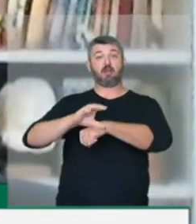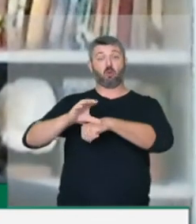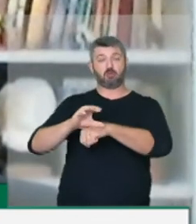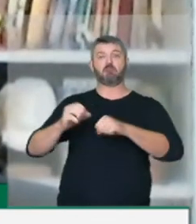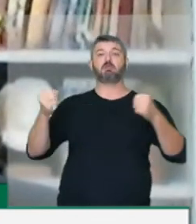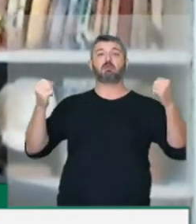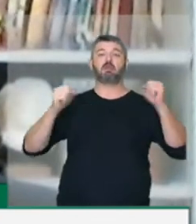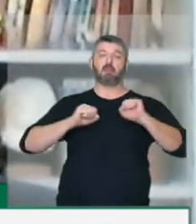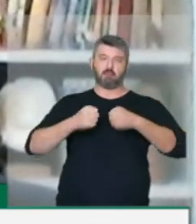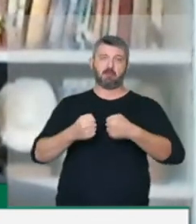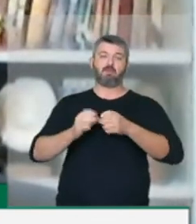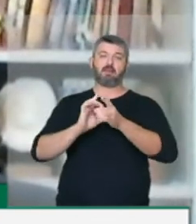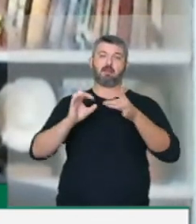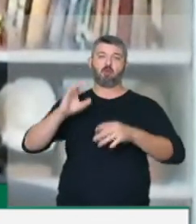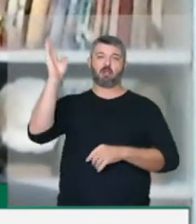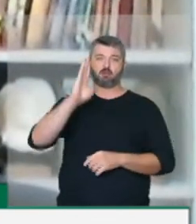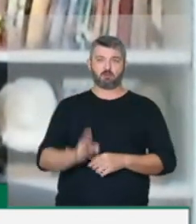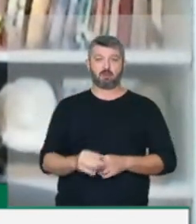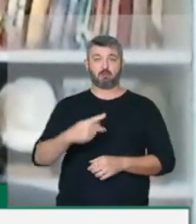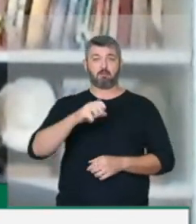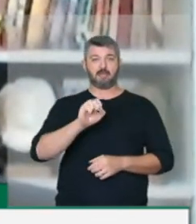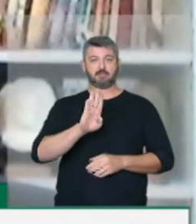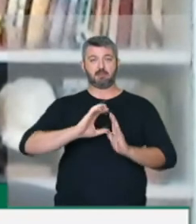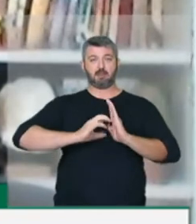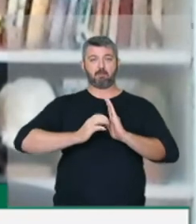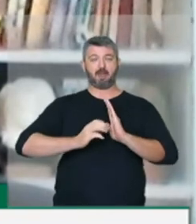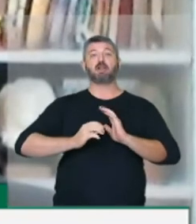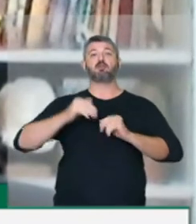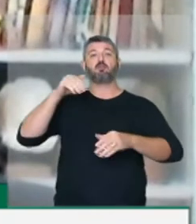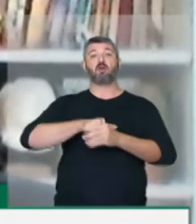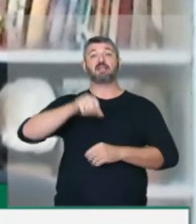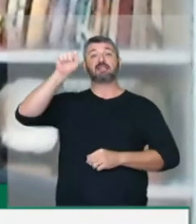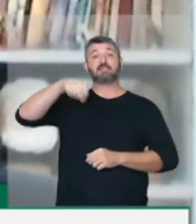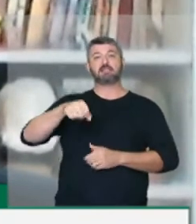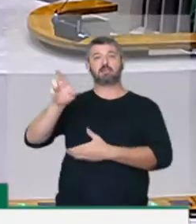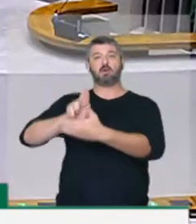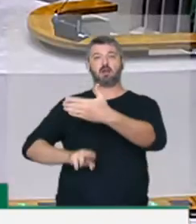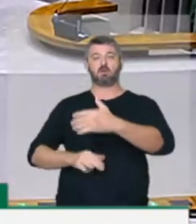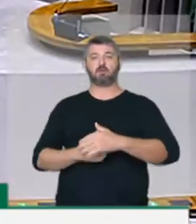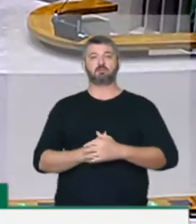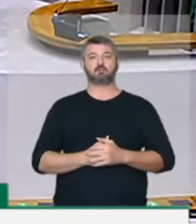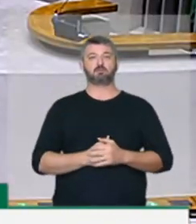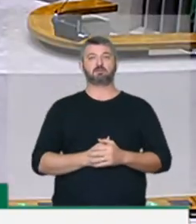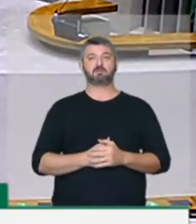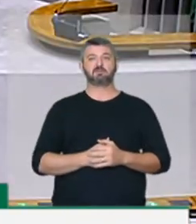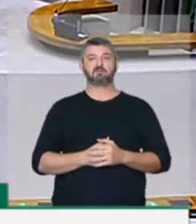e do Estado Democrático de Direito. PSB vota sim ao relatório.